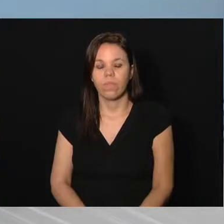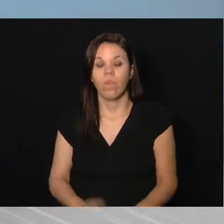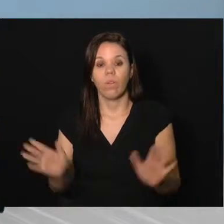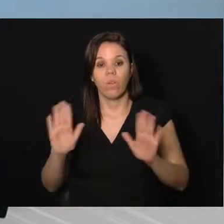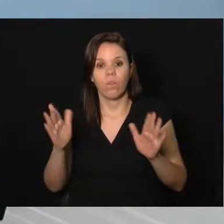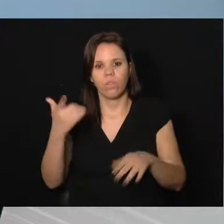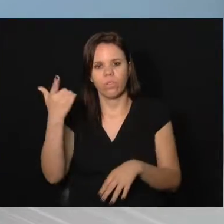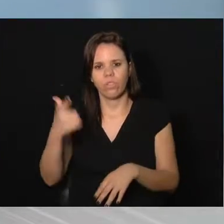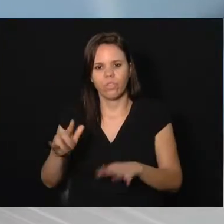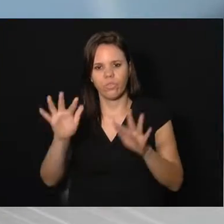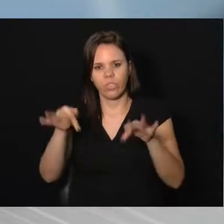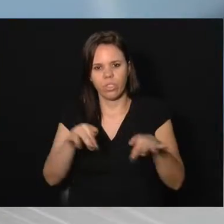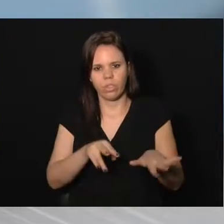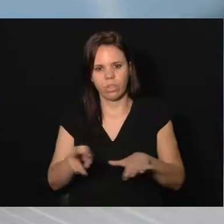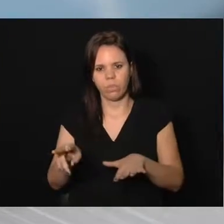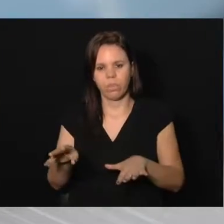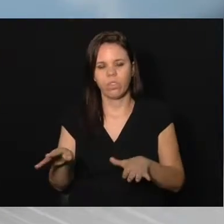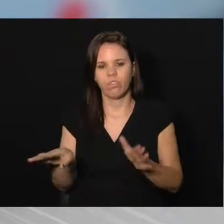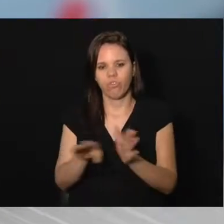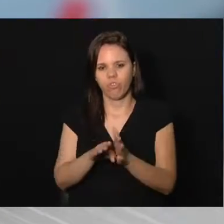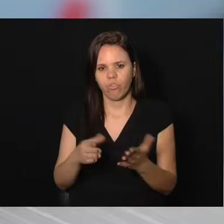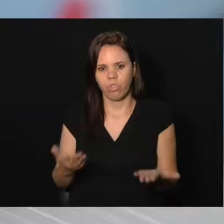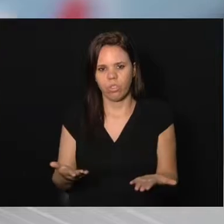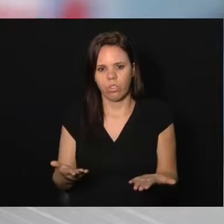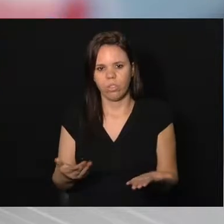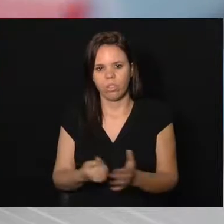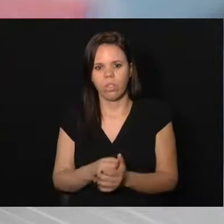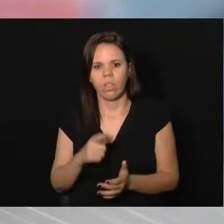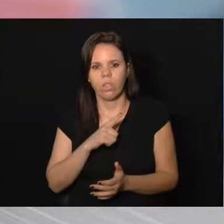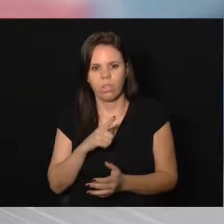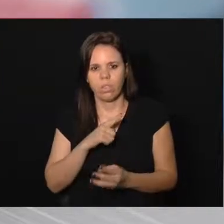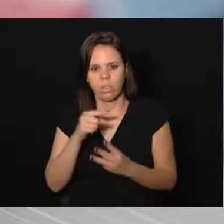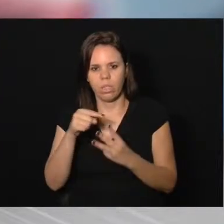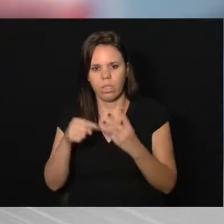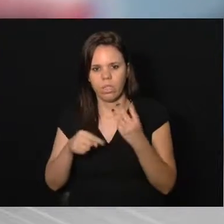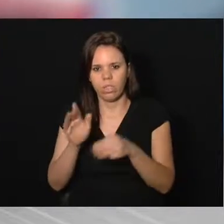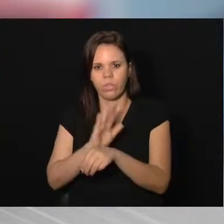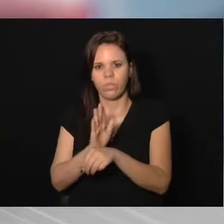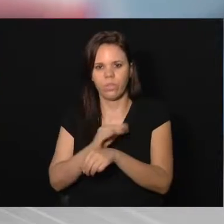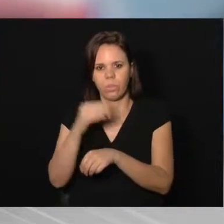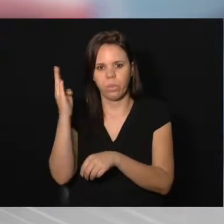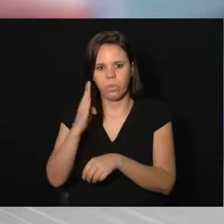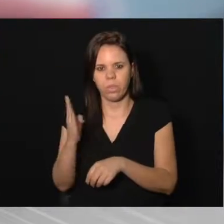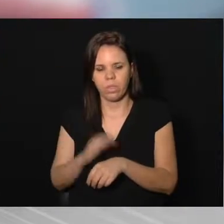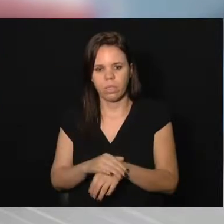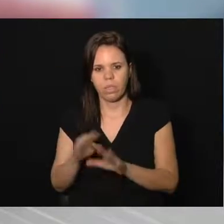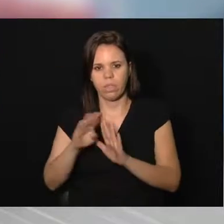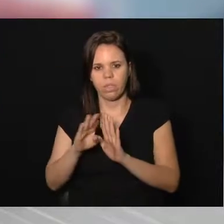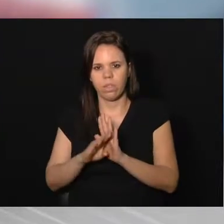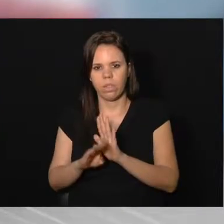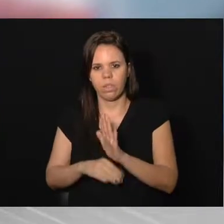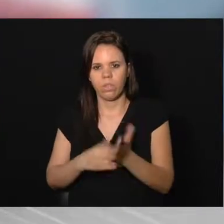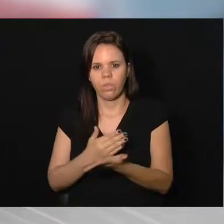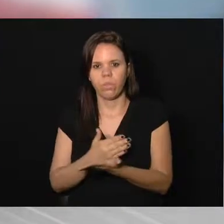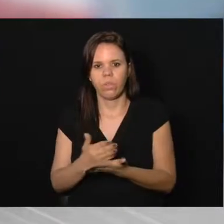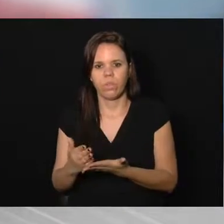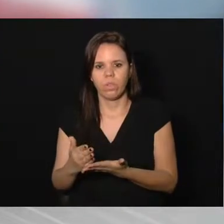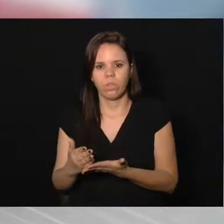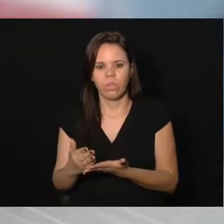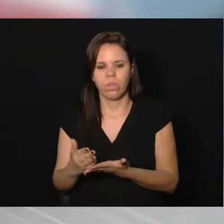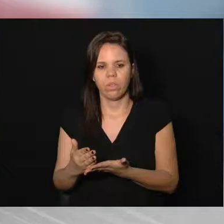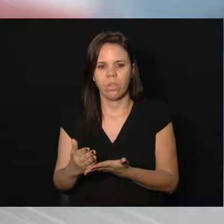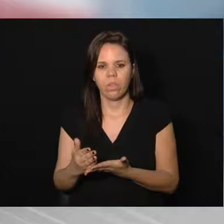Olá, mais um final de semana chegando e dessa vez temos 3 filmes brasileiros na lista. Vamos começar com